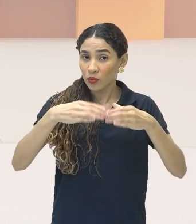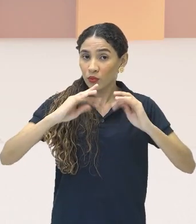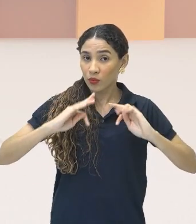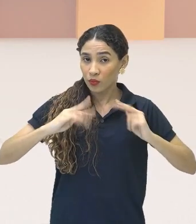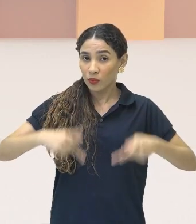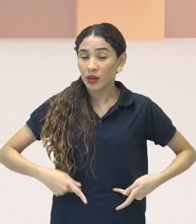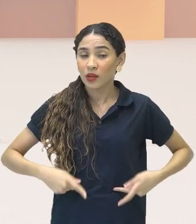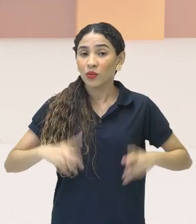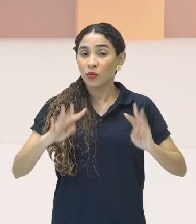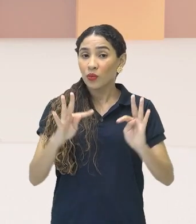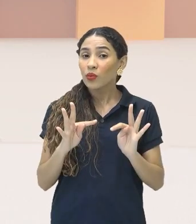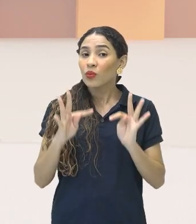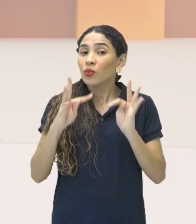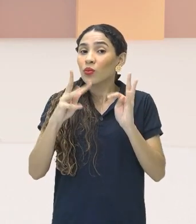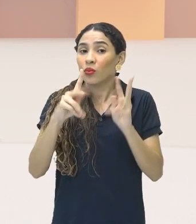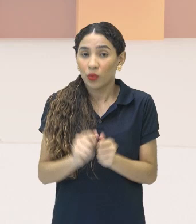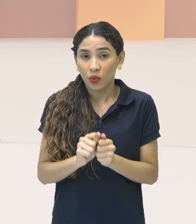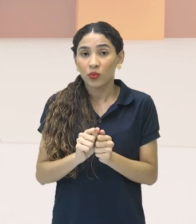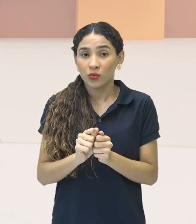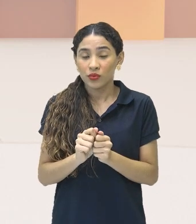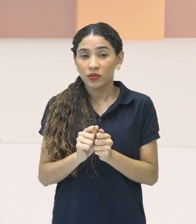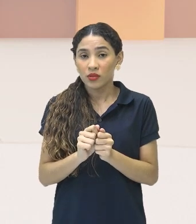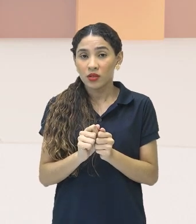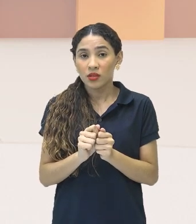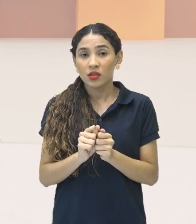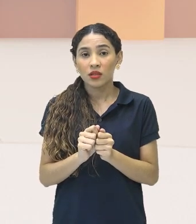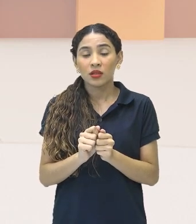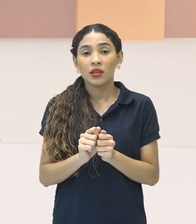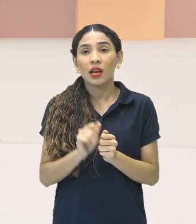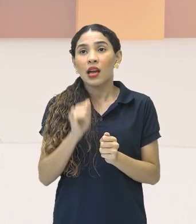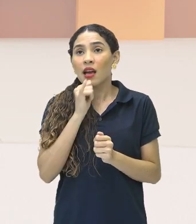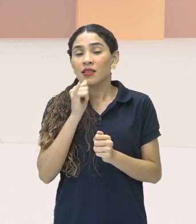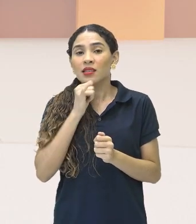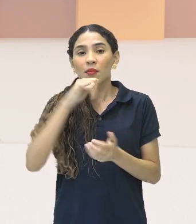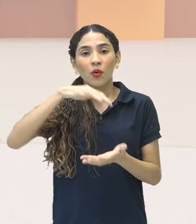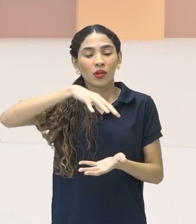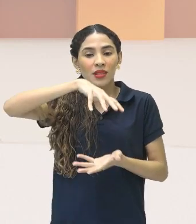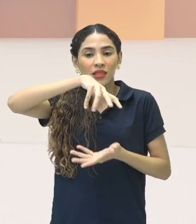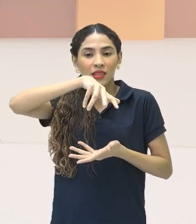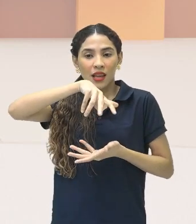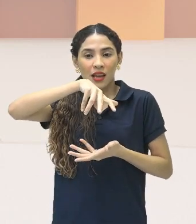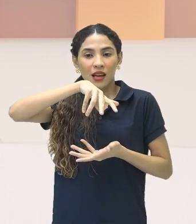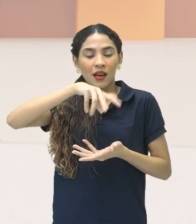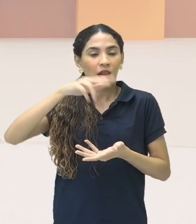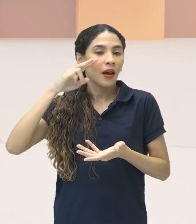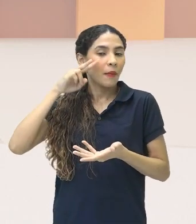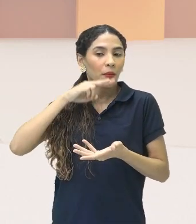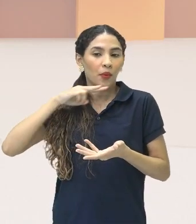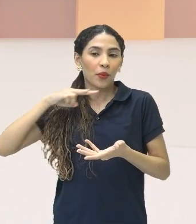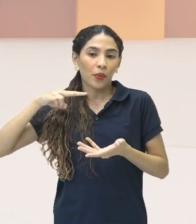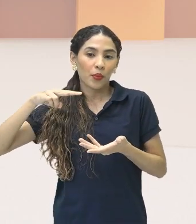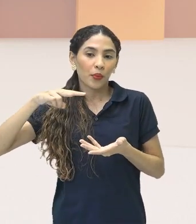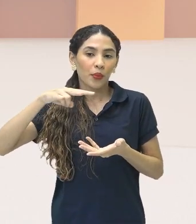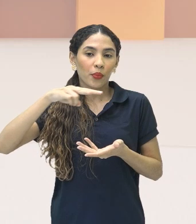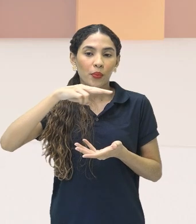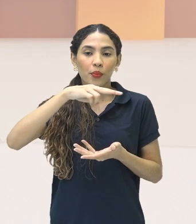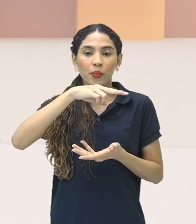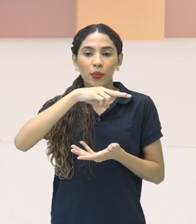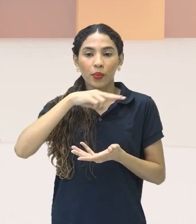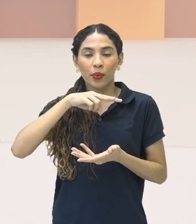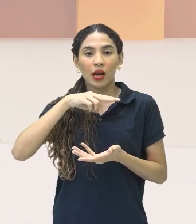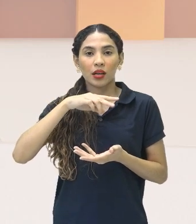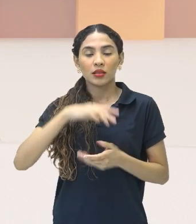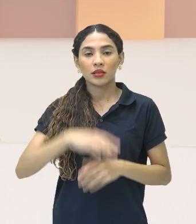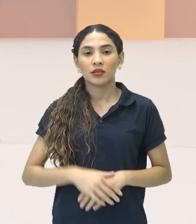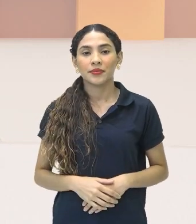todos os indivíduos, todos nós, não pegam o planeta Terra e olham o mundo, o planeta,